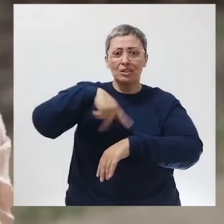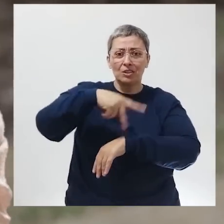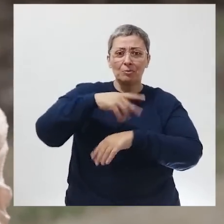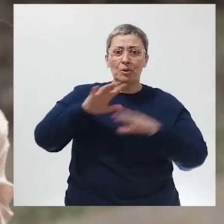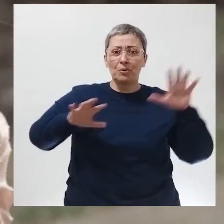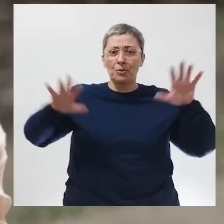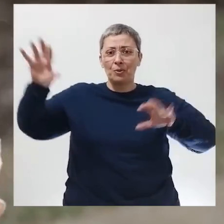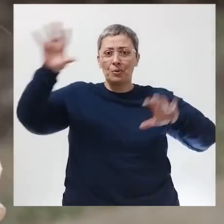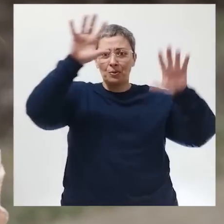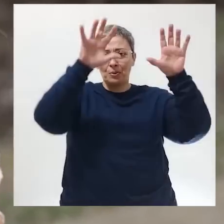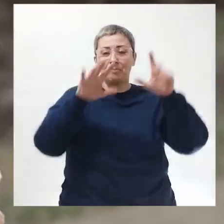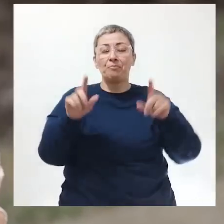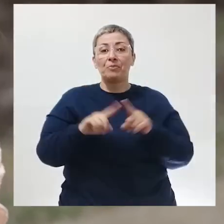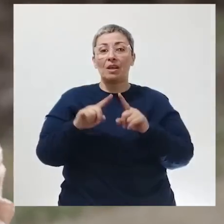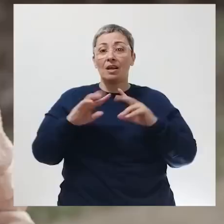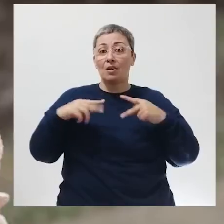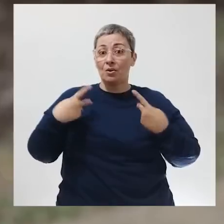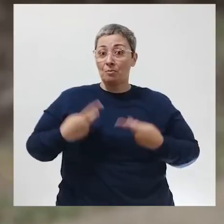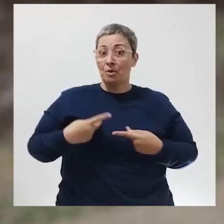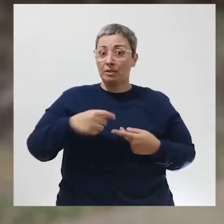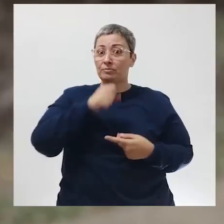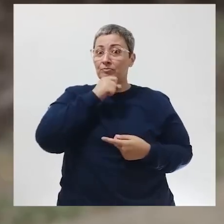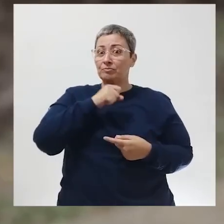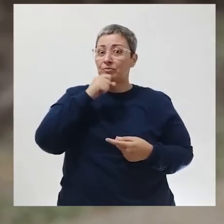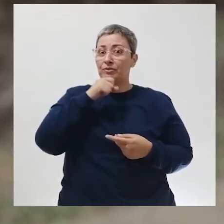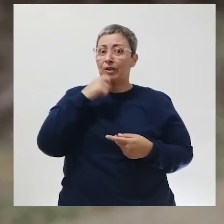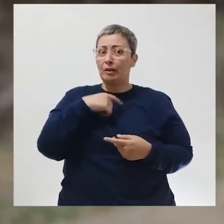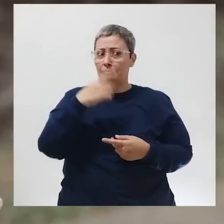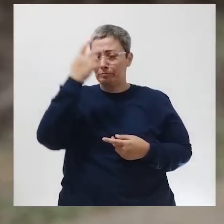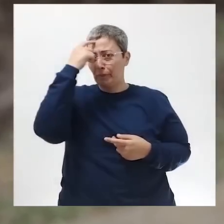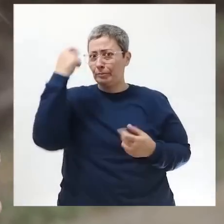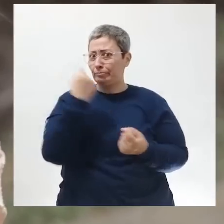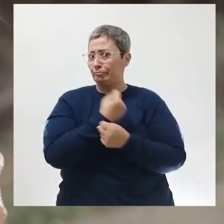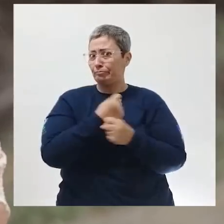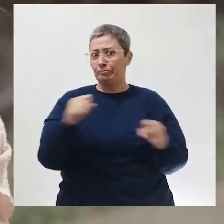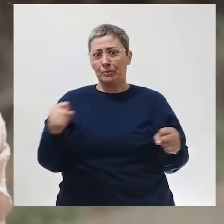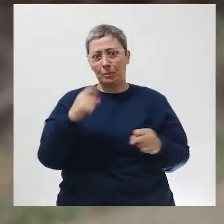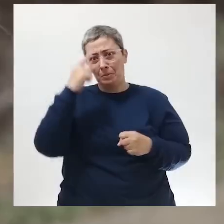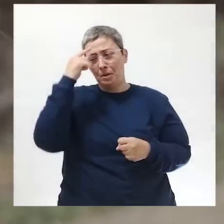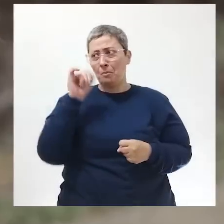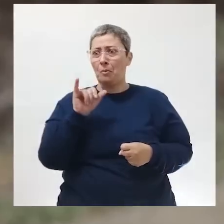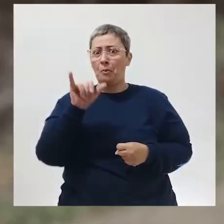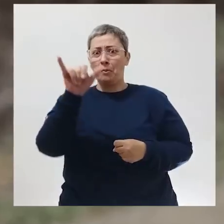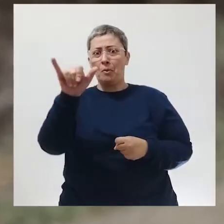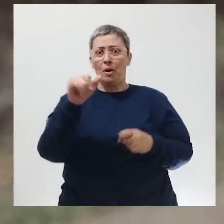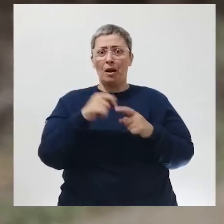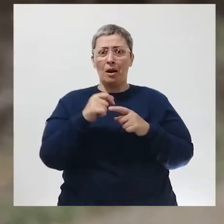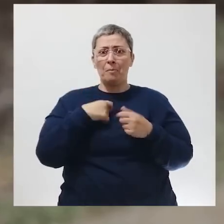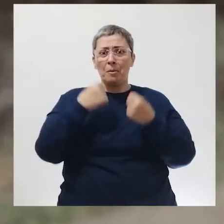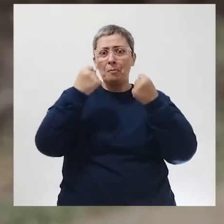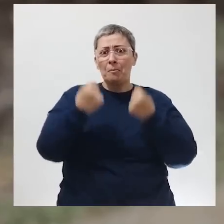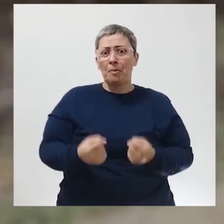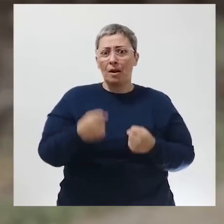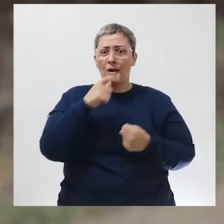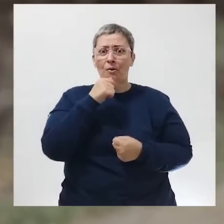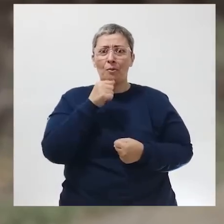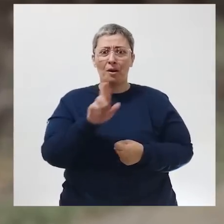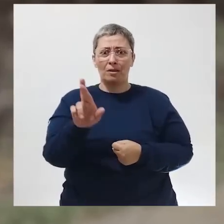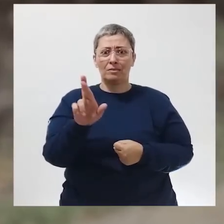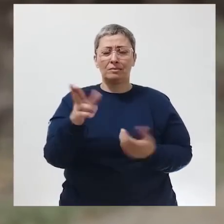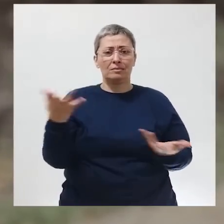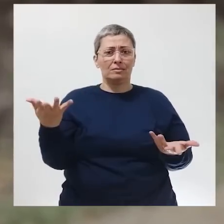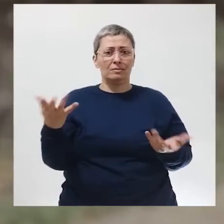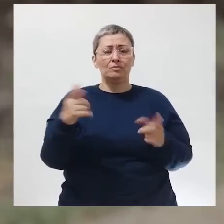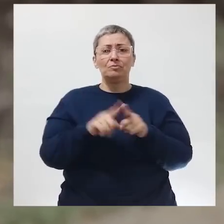cidades, países e continentes. A humanidade antiga julgava impossível pensar no voo como um aparelho que fosse